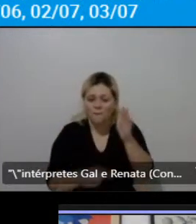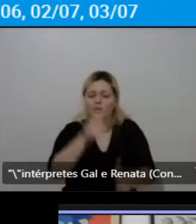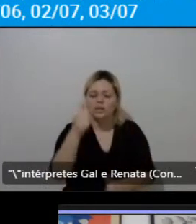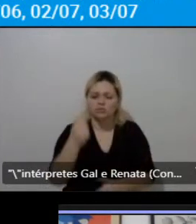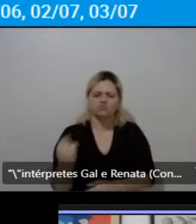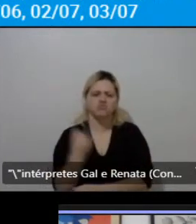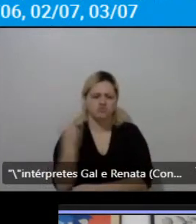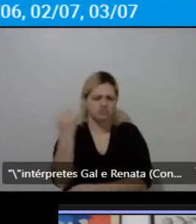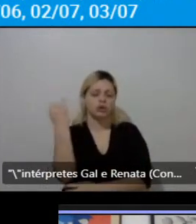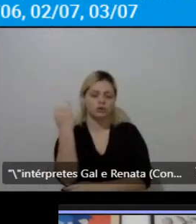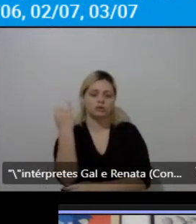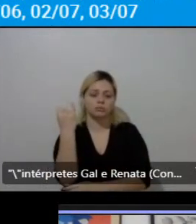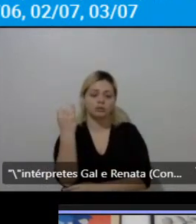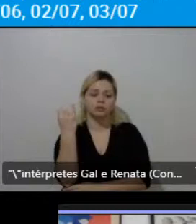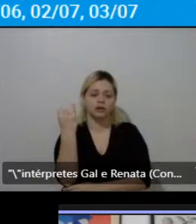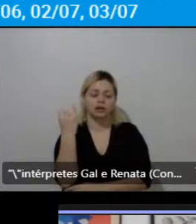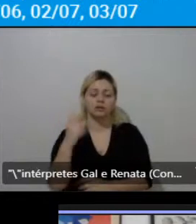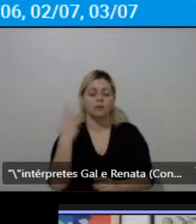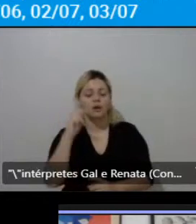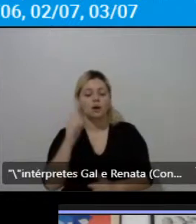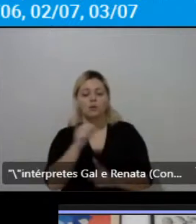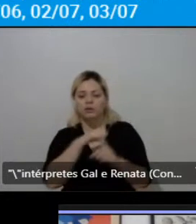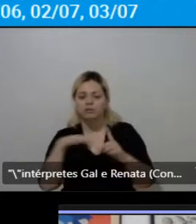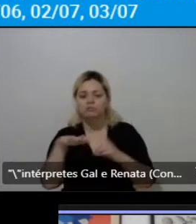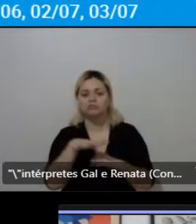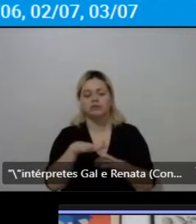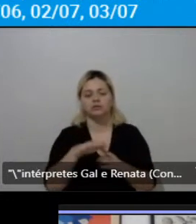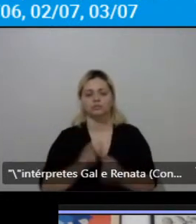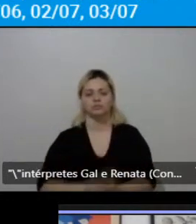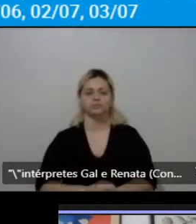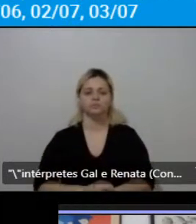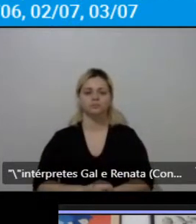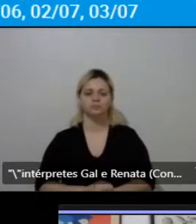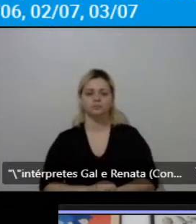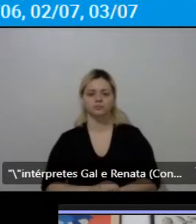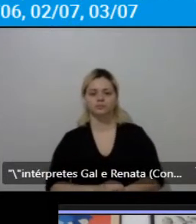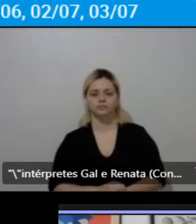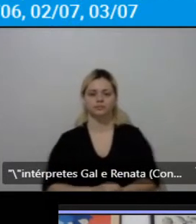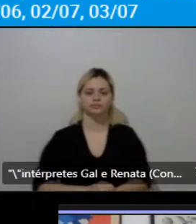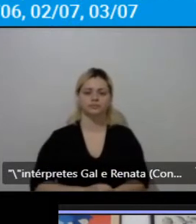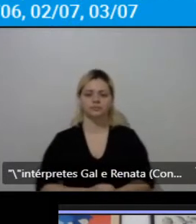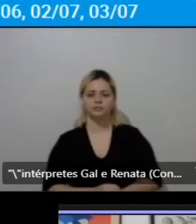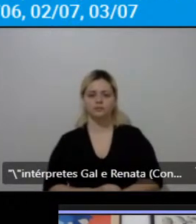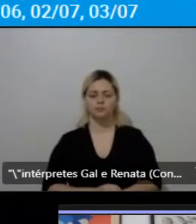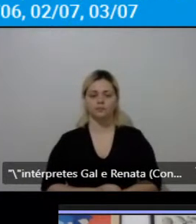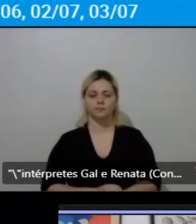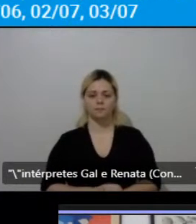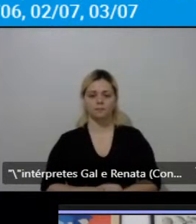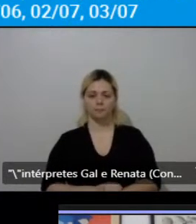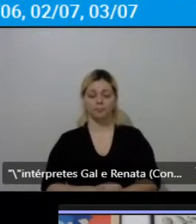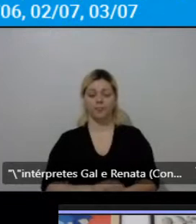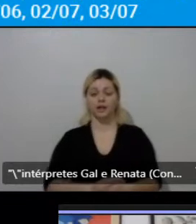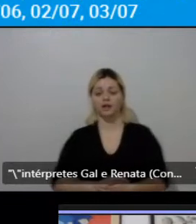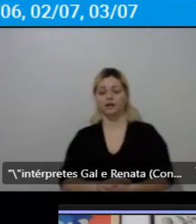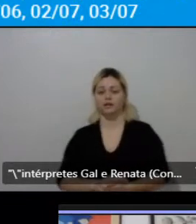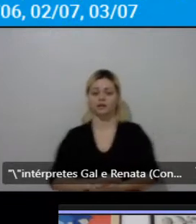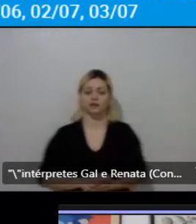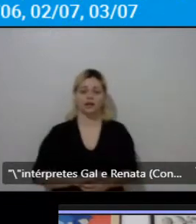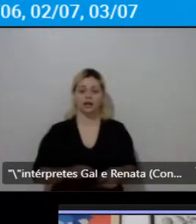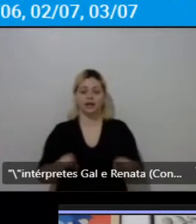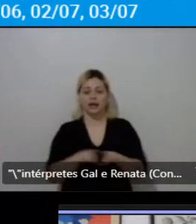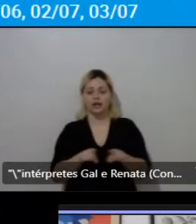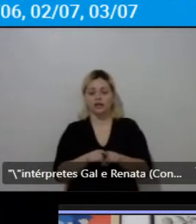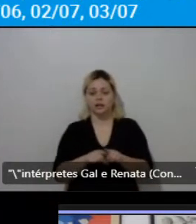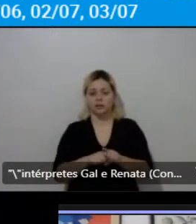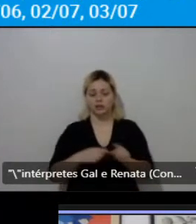para a reconfiguração, né, desses movimentos sociais. O Hausebeet, um uruguaio também, né, nessa linha,